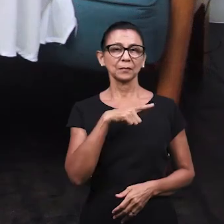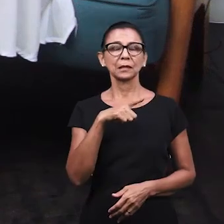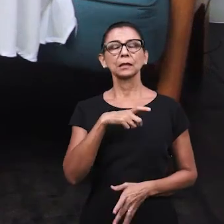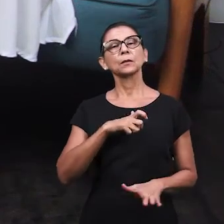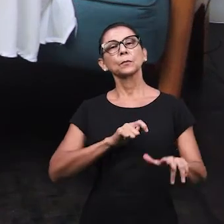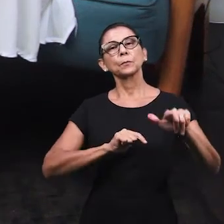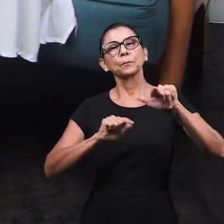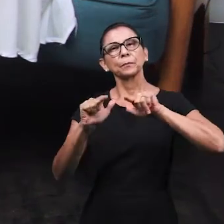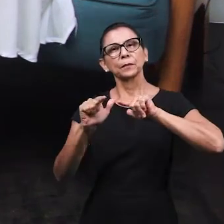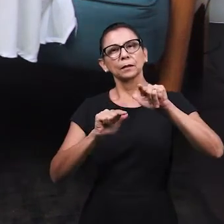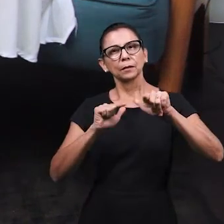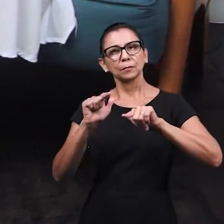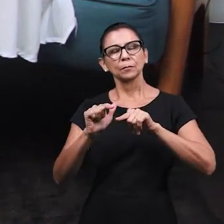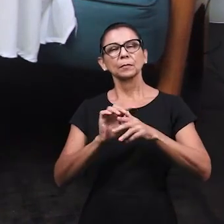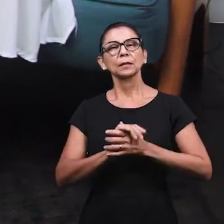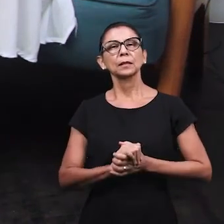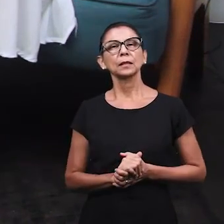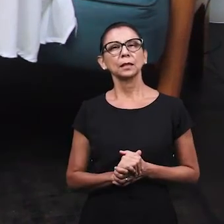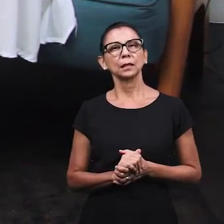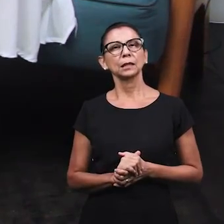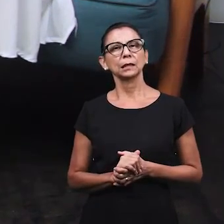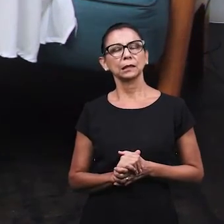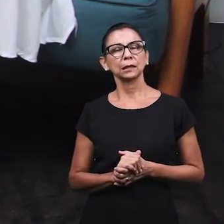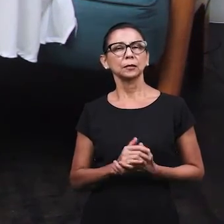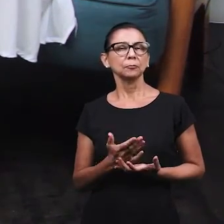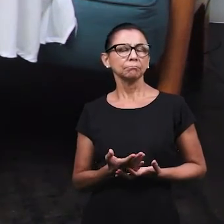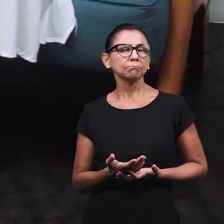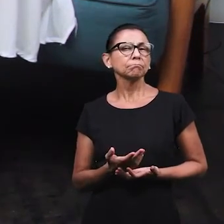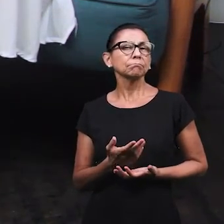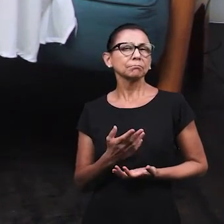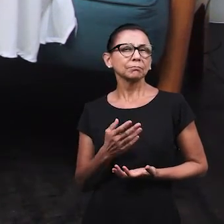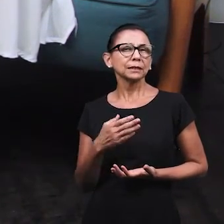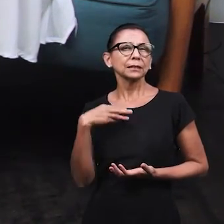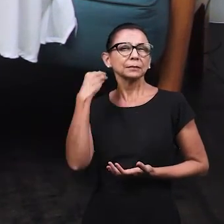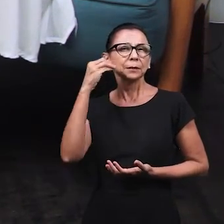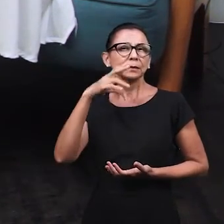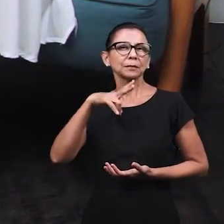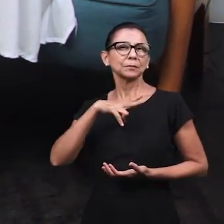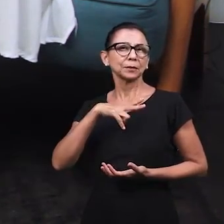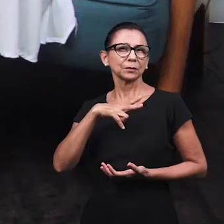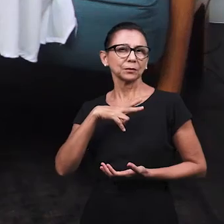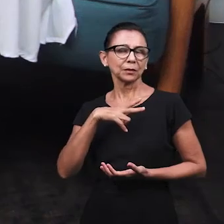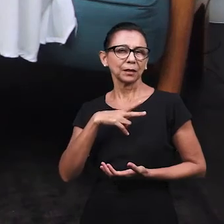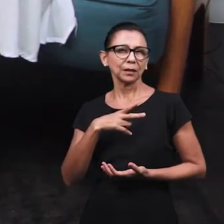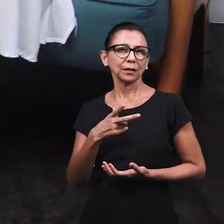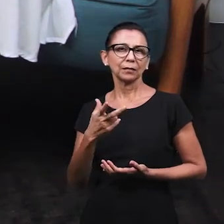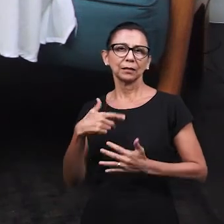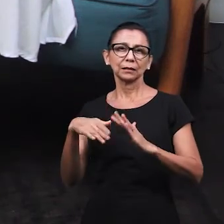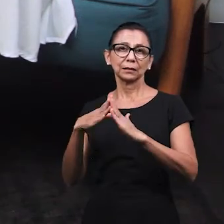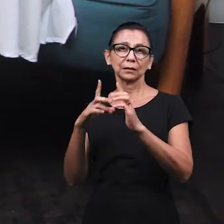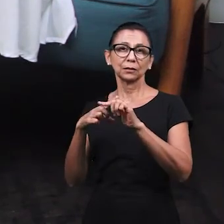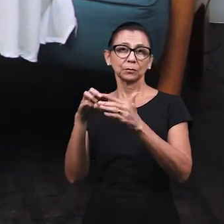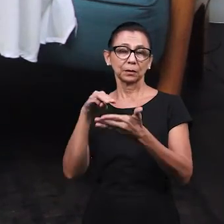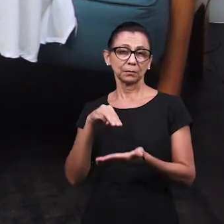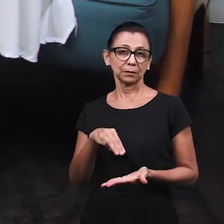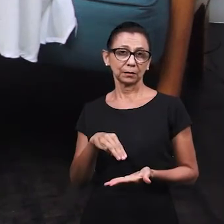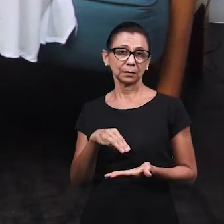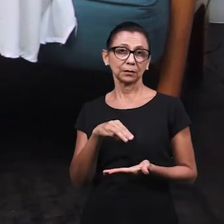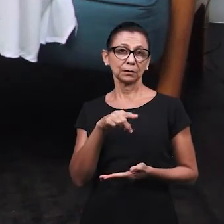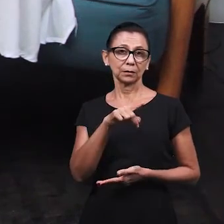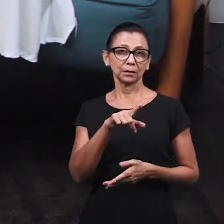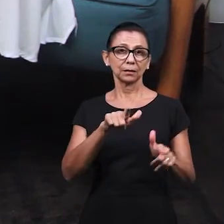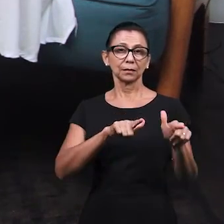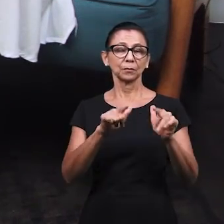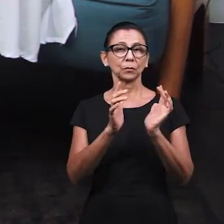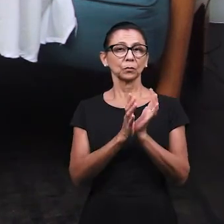trabalho que vem sendo realizado ao longo da sua experiência pessoal na igreja que está Maranata, com as crianças